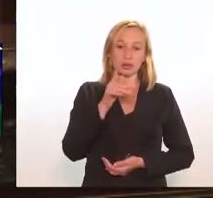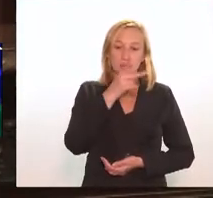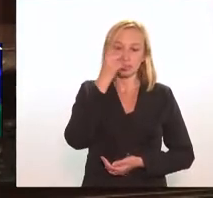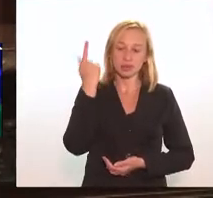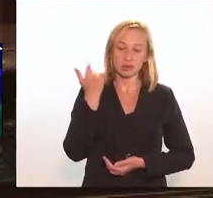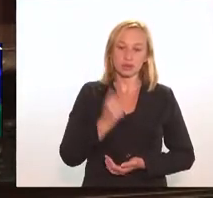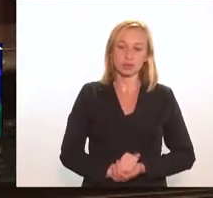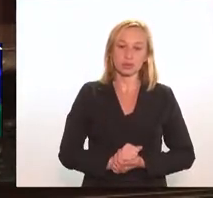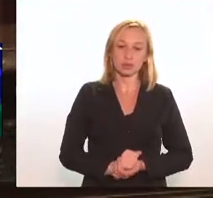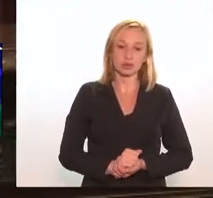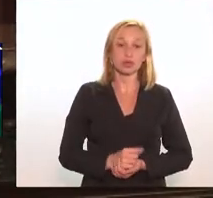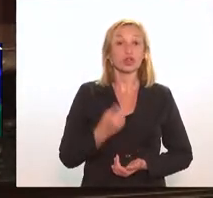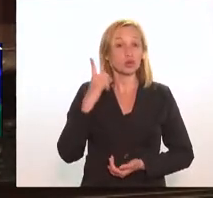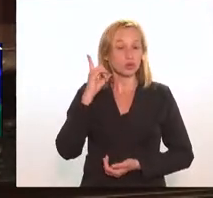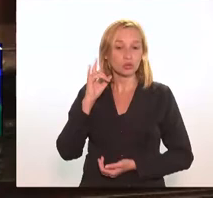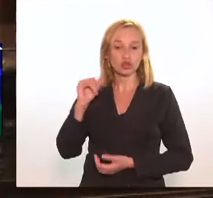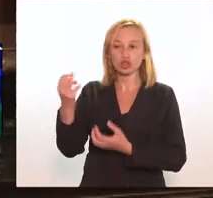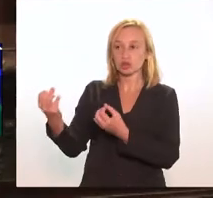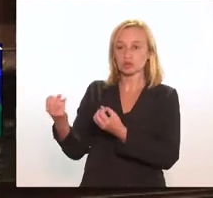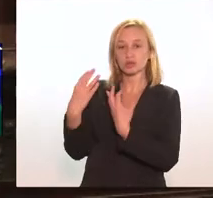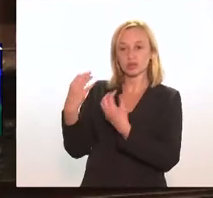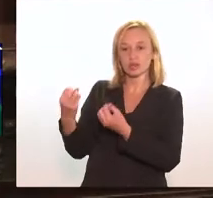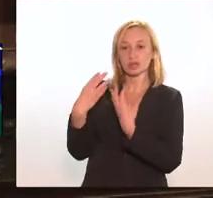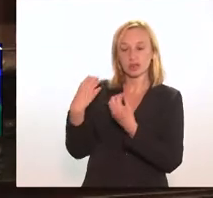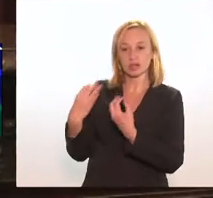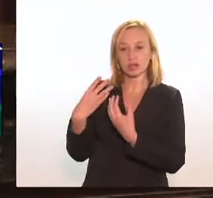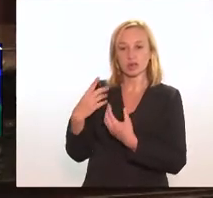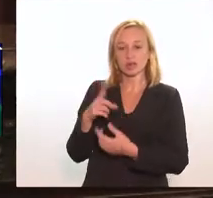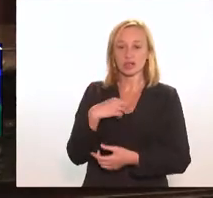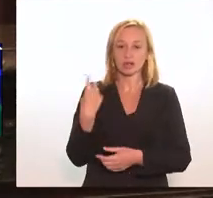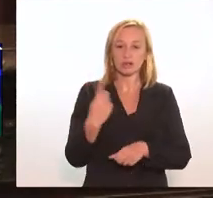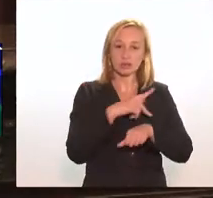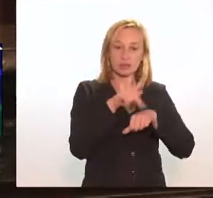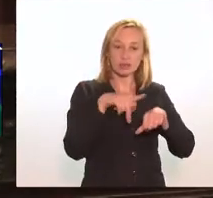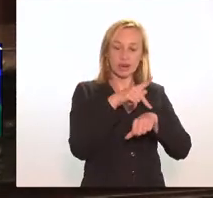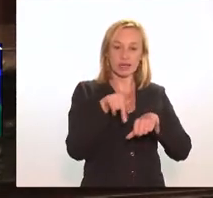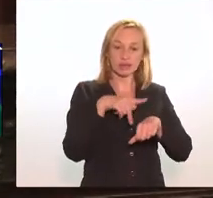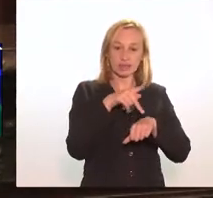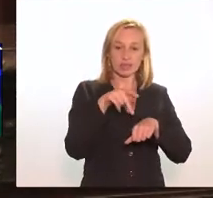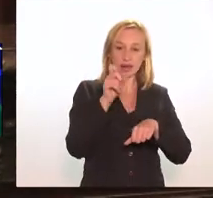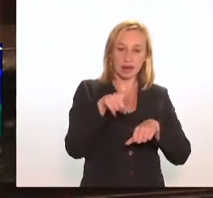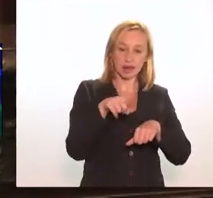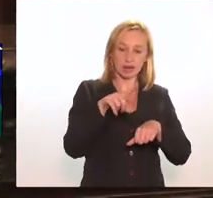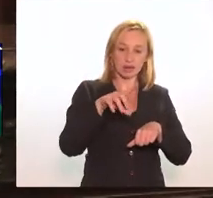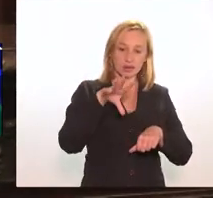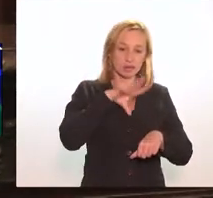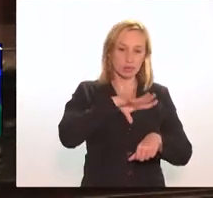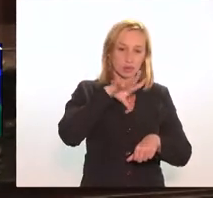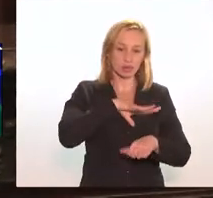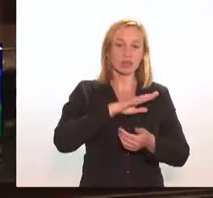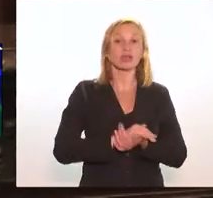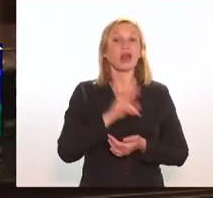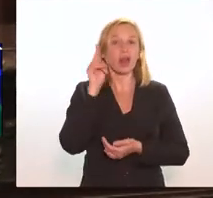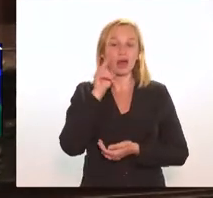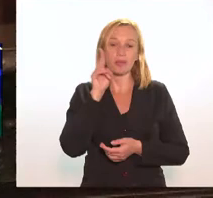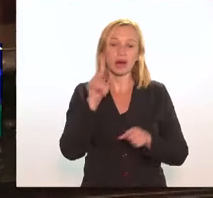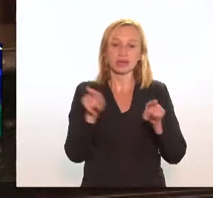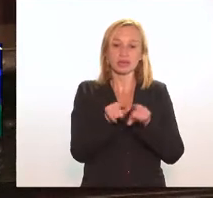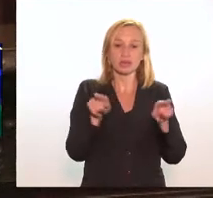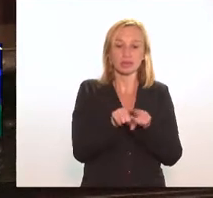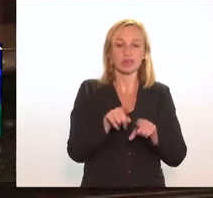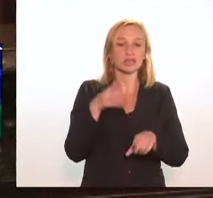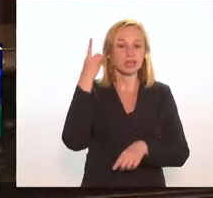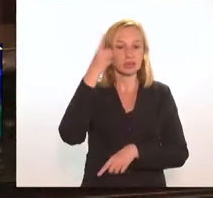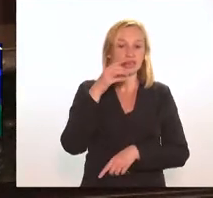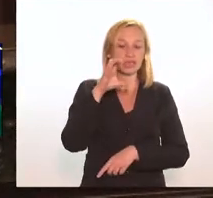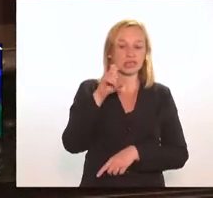André, que um dia nos ensinou que a nossa pátria é a língua portuguesa. E lembrar também, deputada Célia